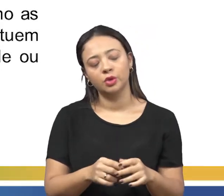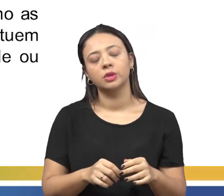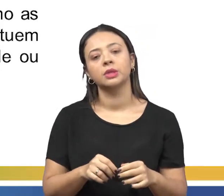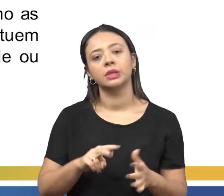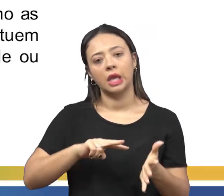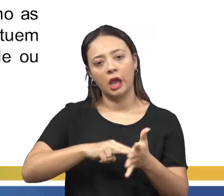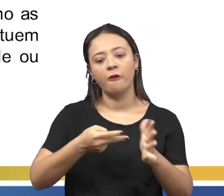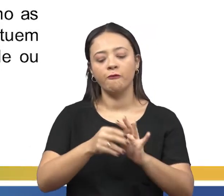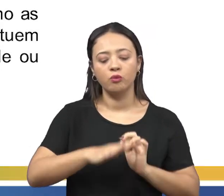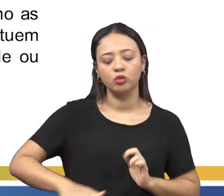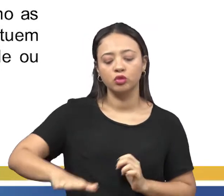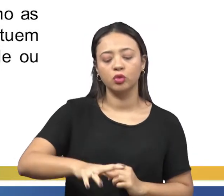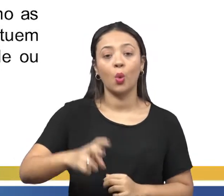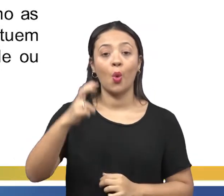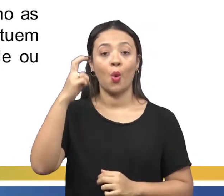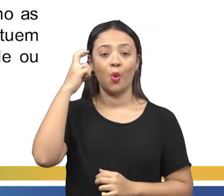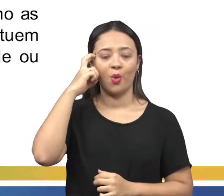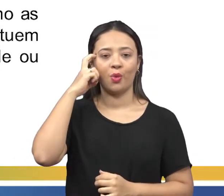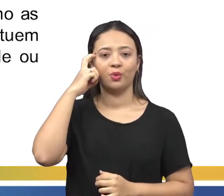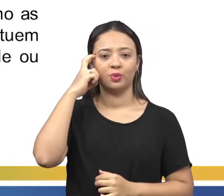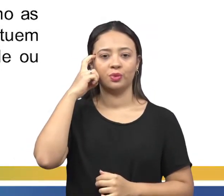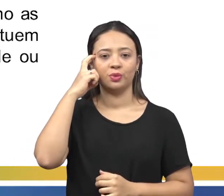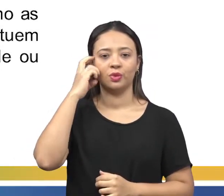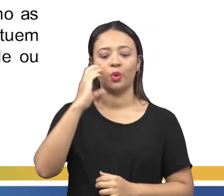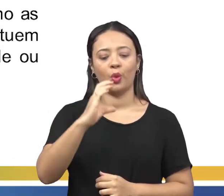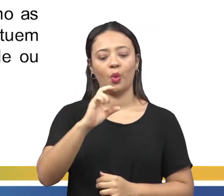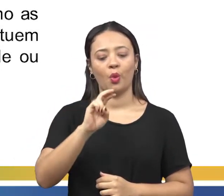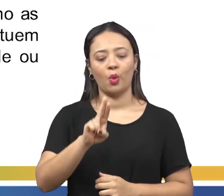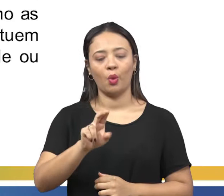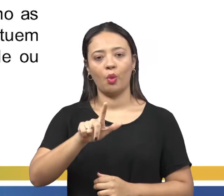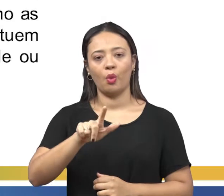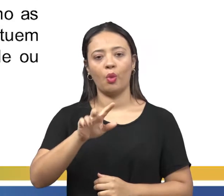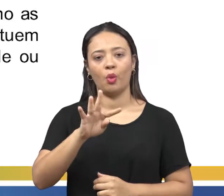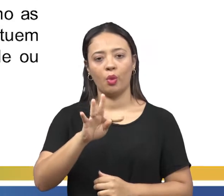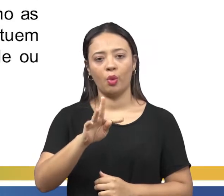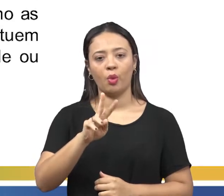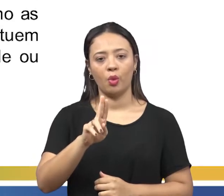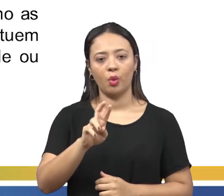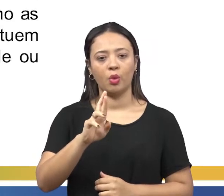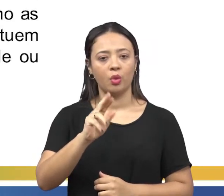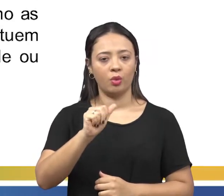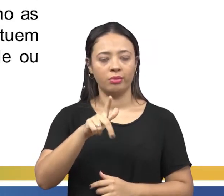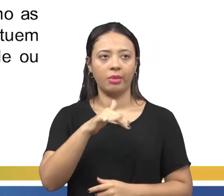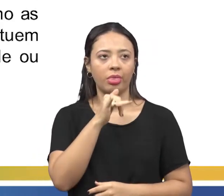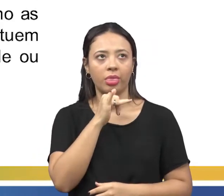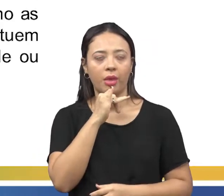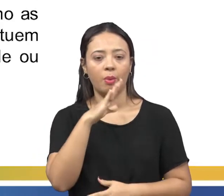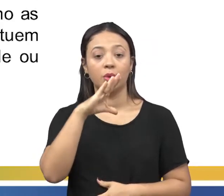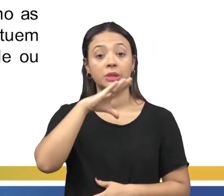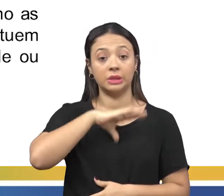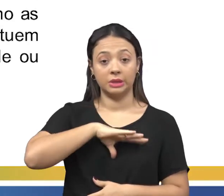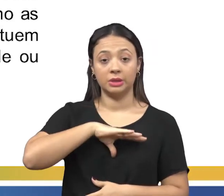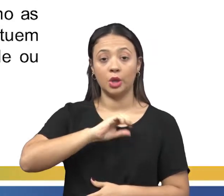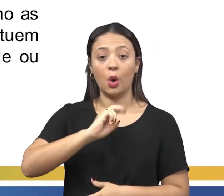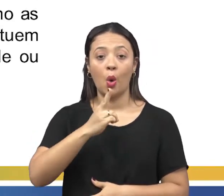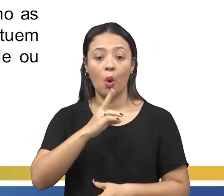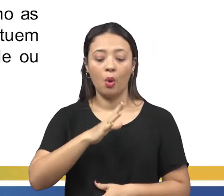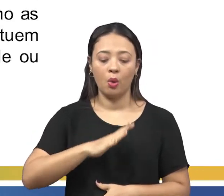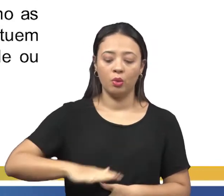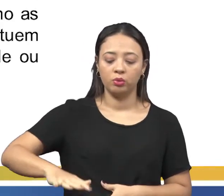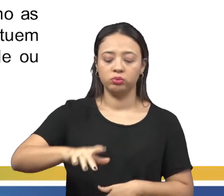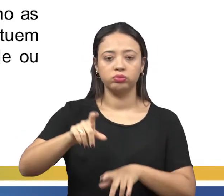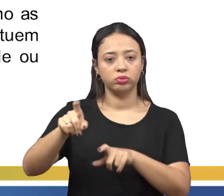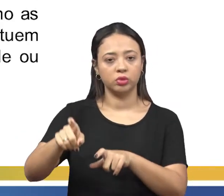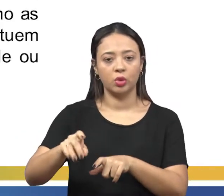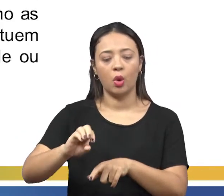espaço cultural, né? Constitui uma paisagem cultural, como o espaço de uma cidade, um espaço de um campo, de uma